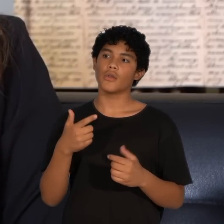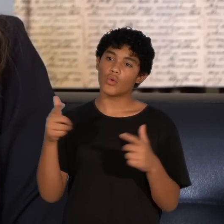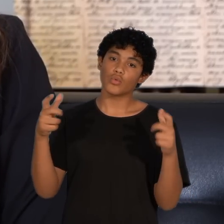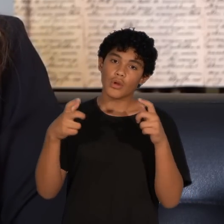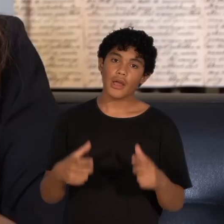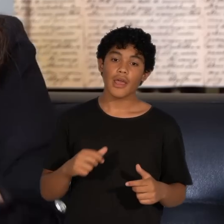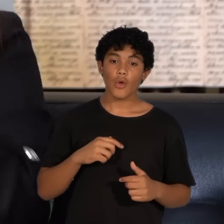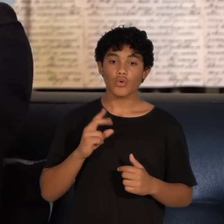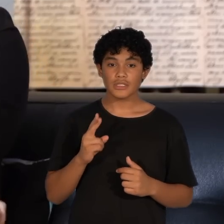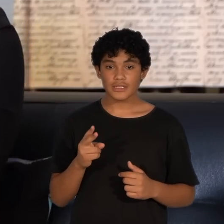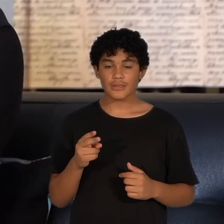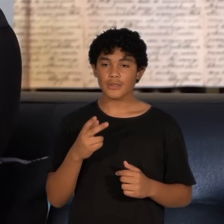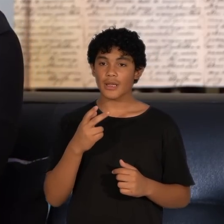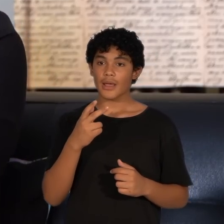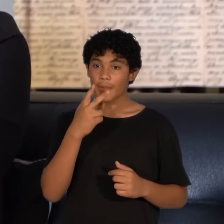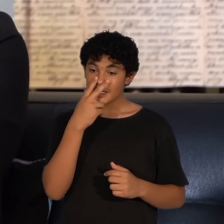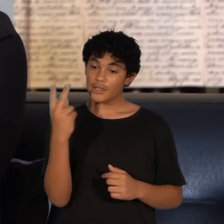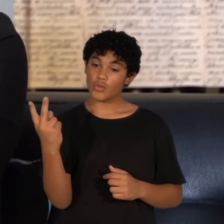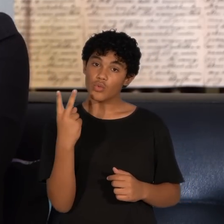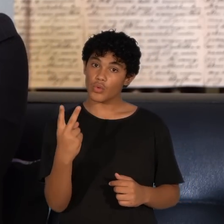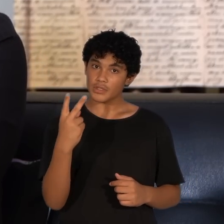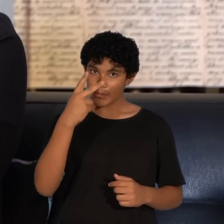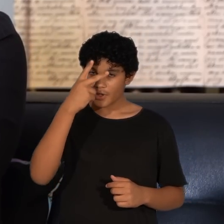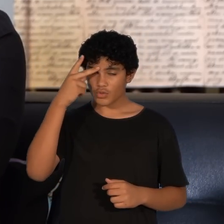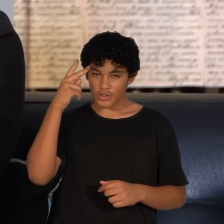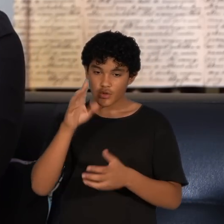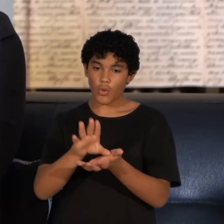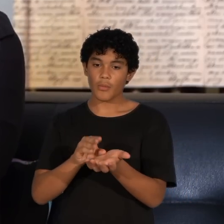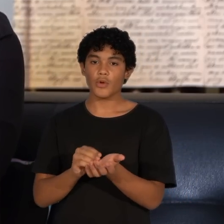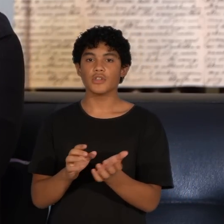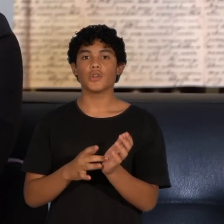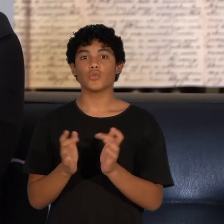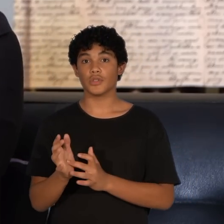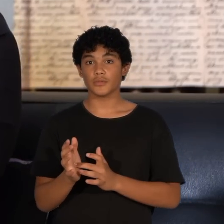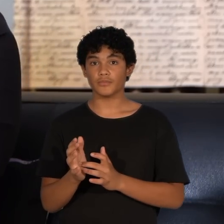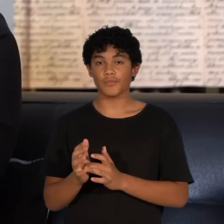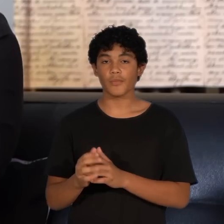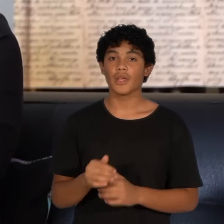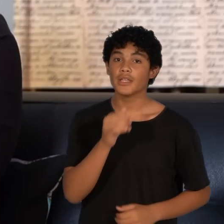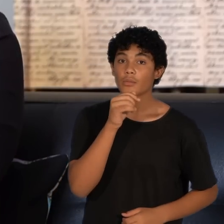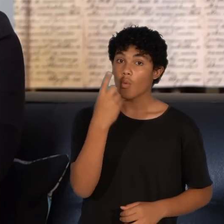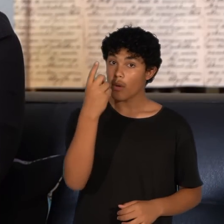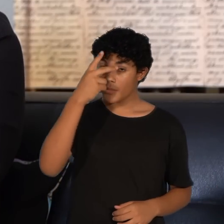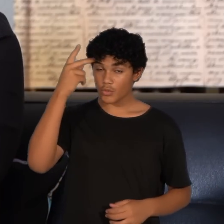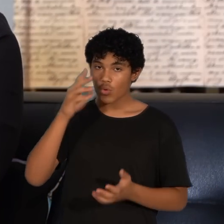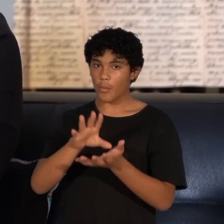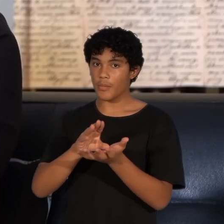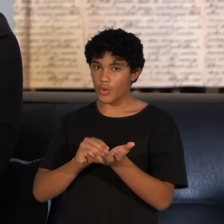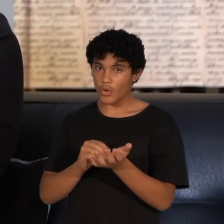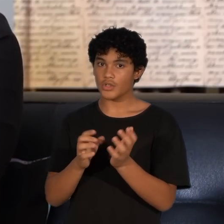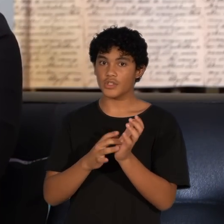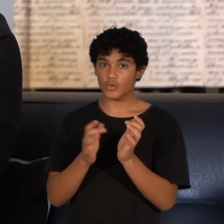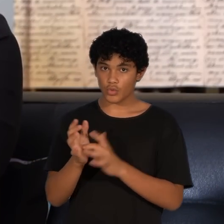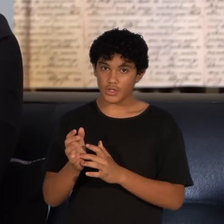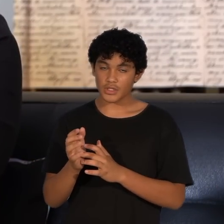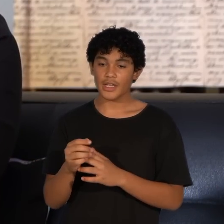né, em outros lugares, costumo dizer que eles copiaram de Jesus. Uma das pessoas que eu acho que copiou Jesus, ele monta